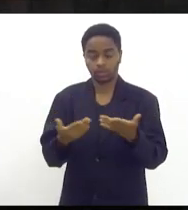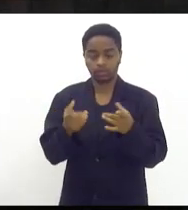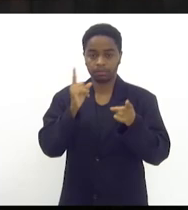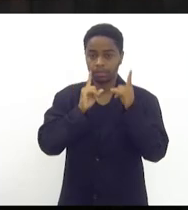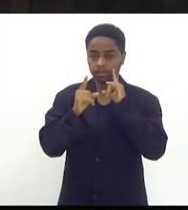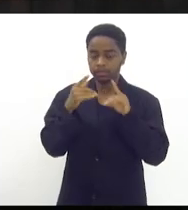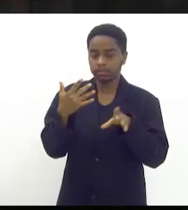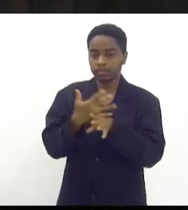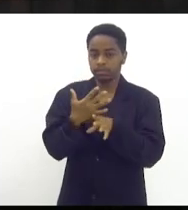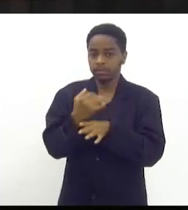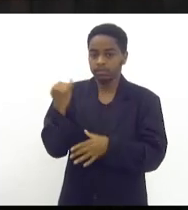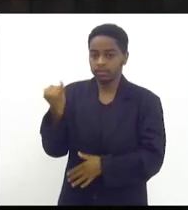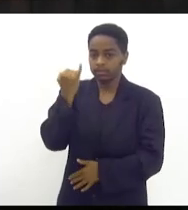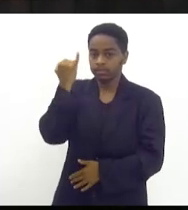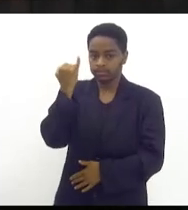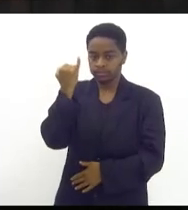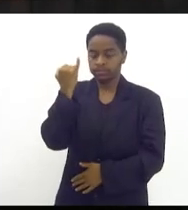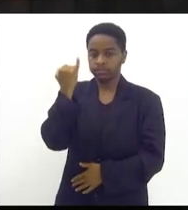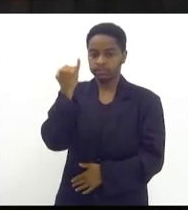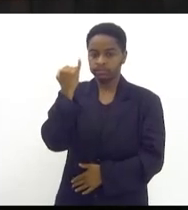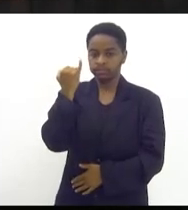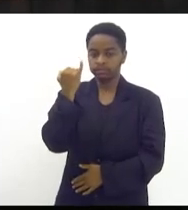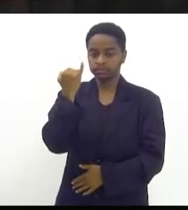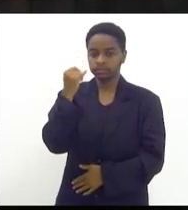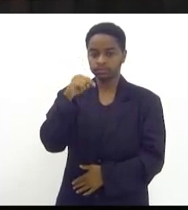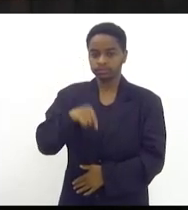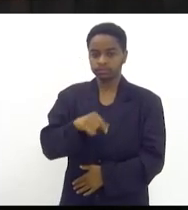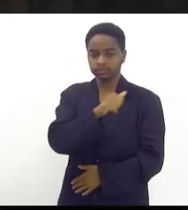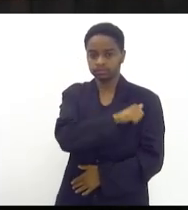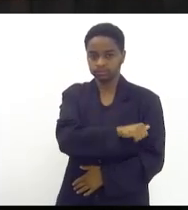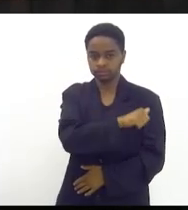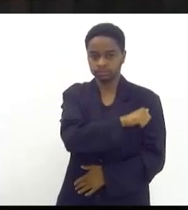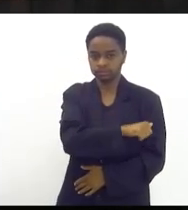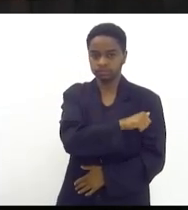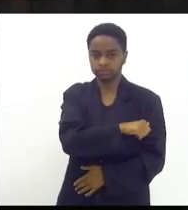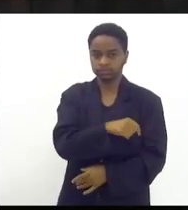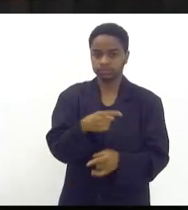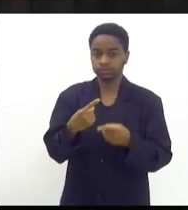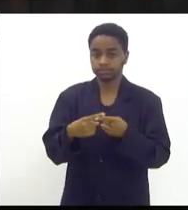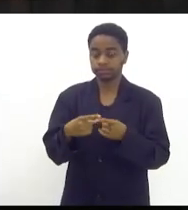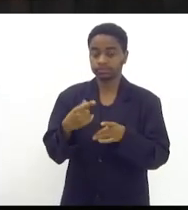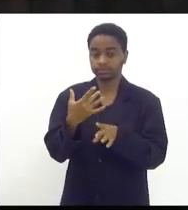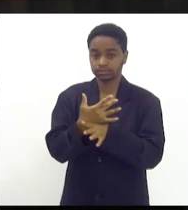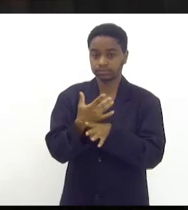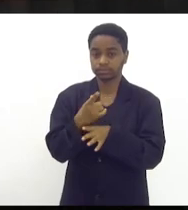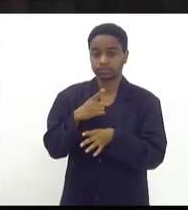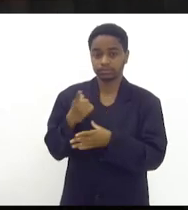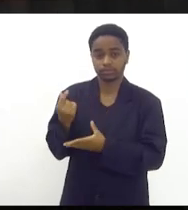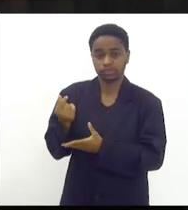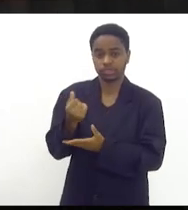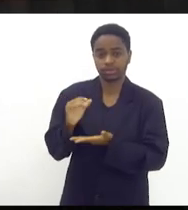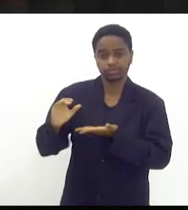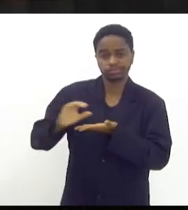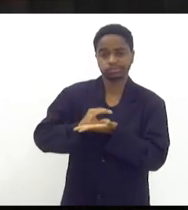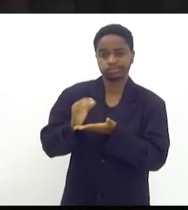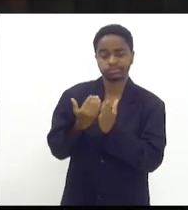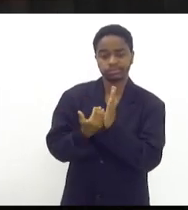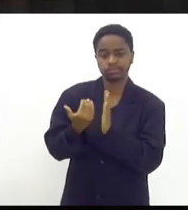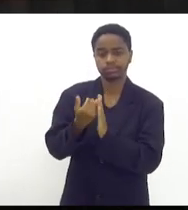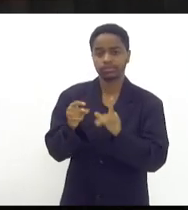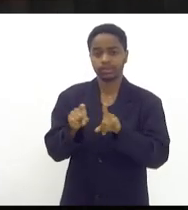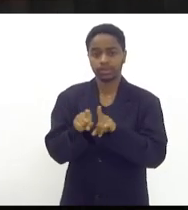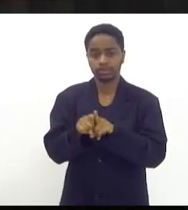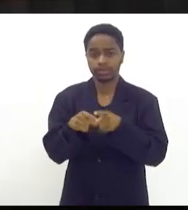cidade importantíssima para o Estado do Rio de Janeiro, é a cidade com a maior per capita do Rio de Janeiro e